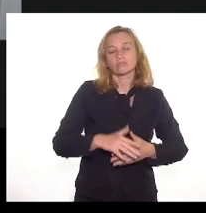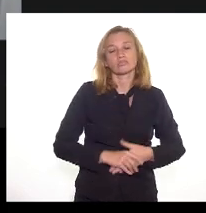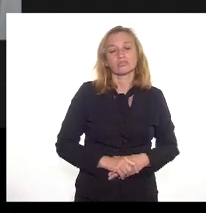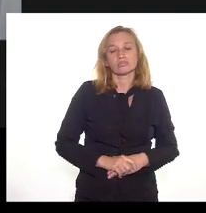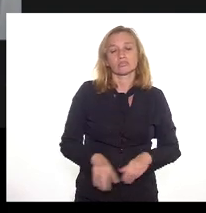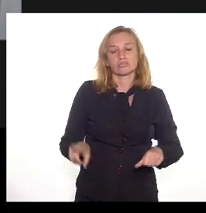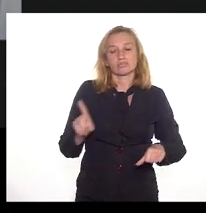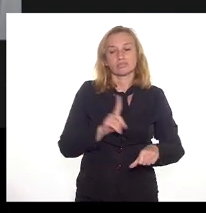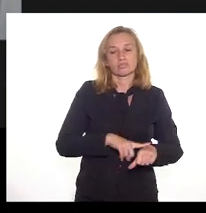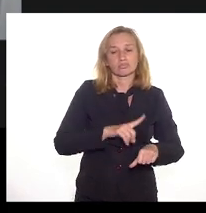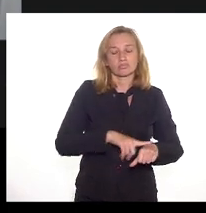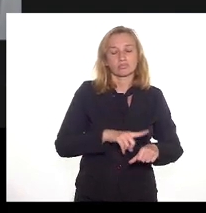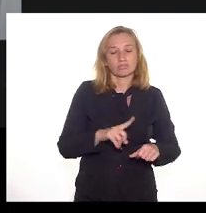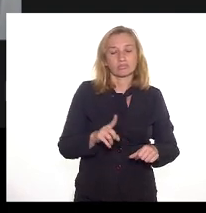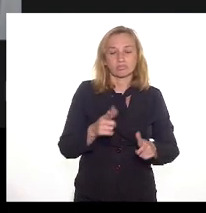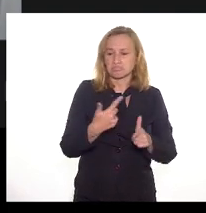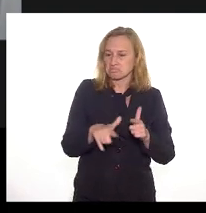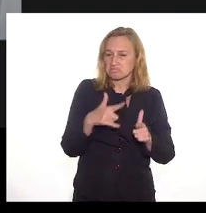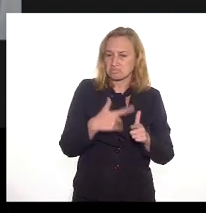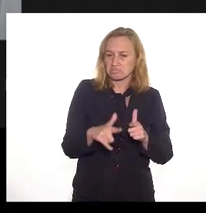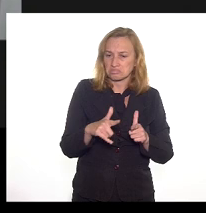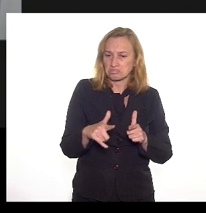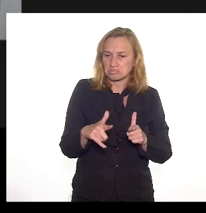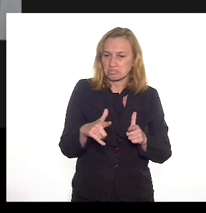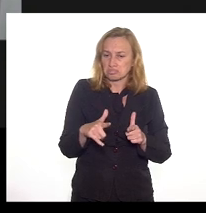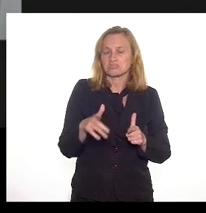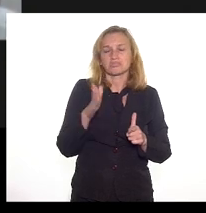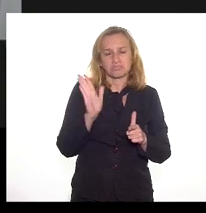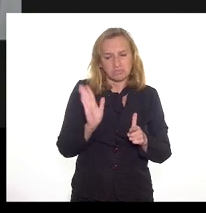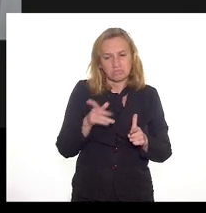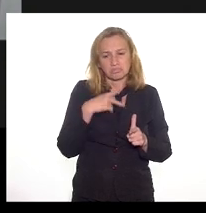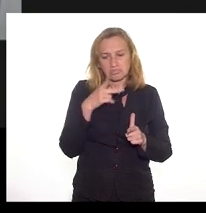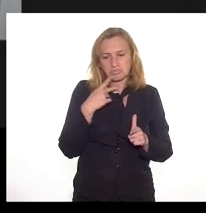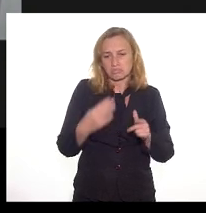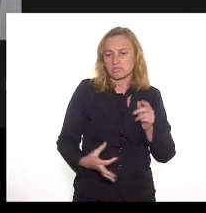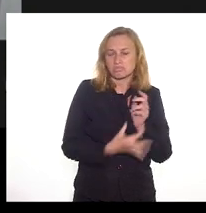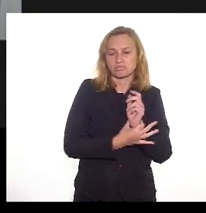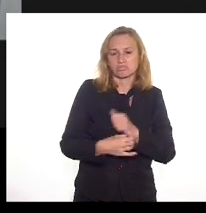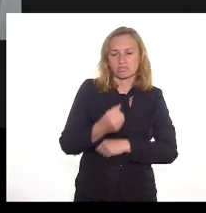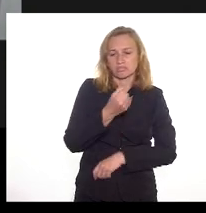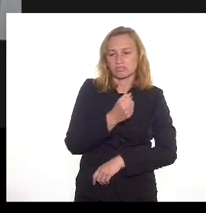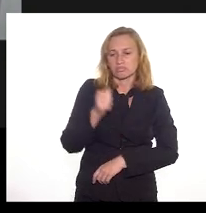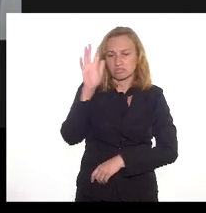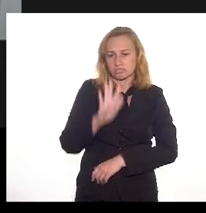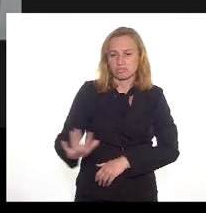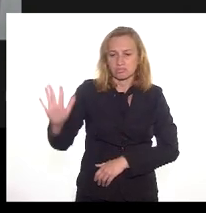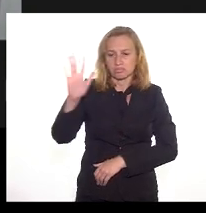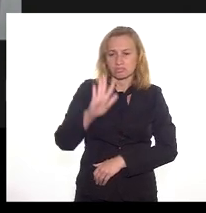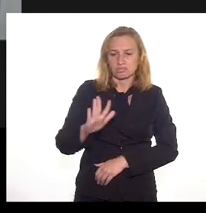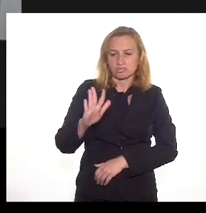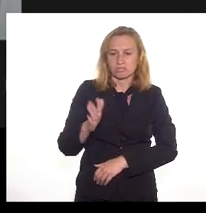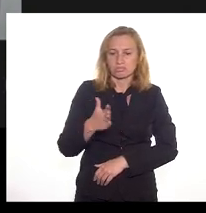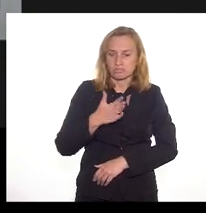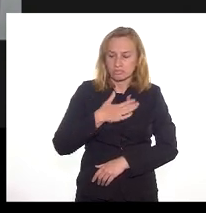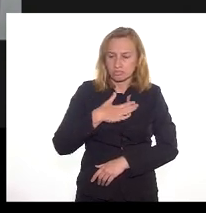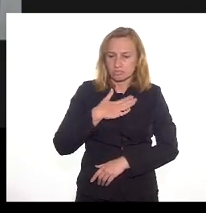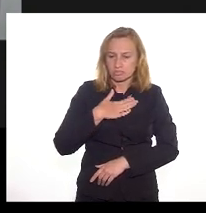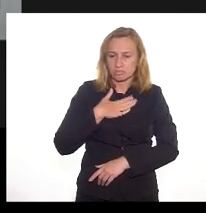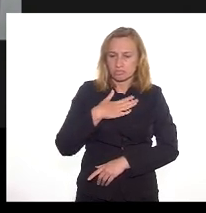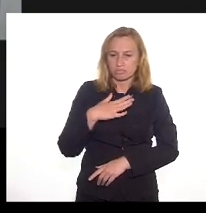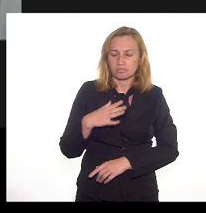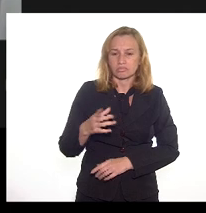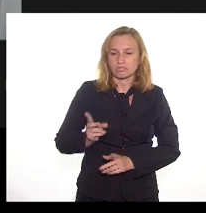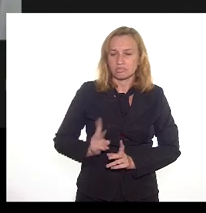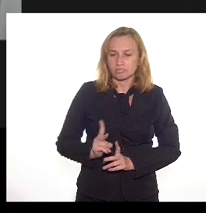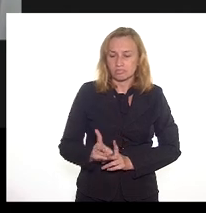porque esse problema é um problema, como eu disse, de segurança nacional. Ele tem que ter um planejamento nacional